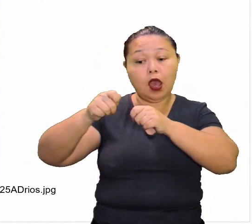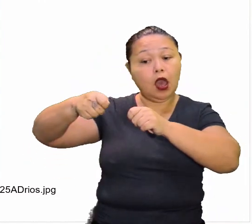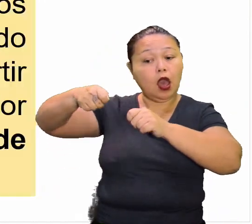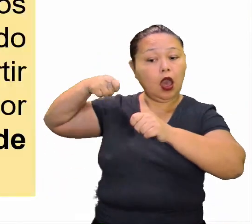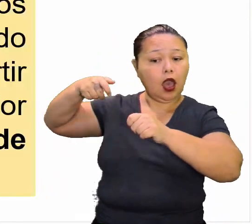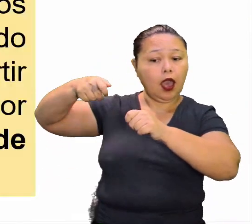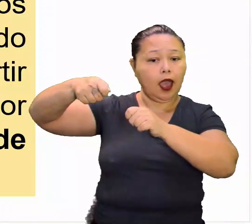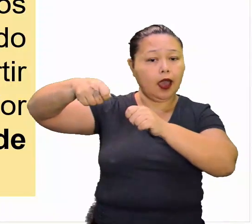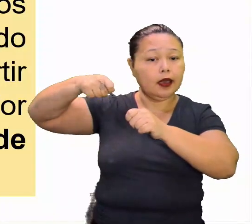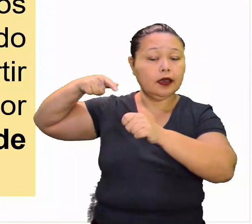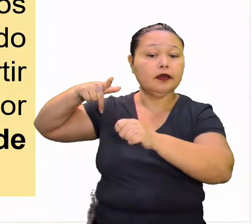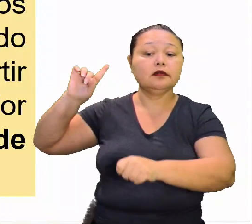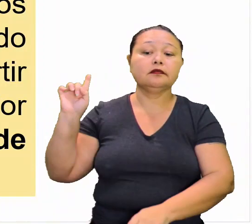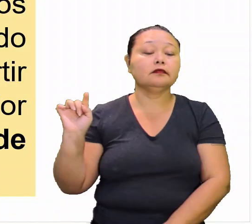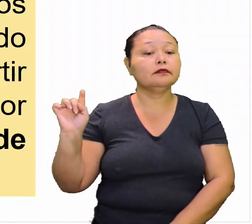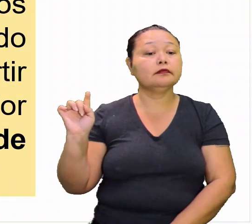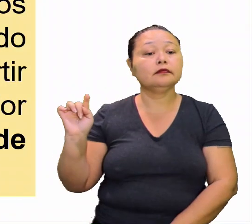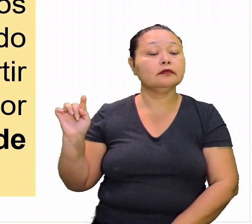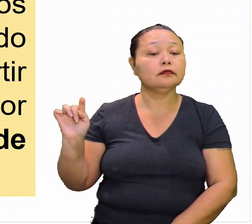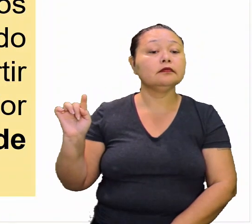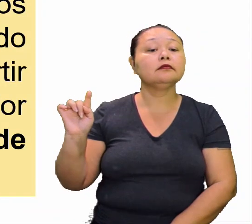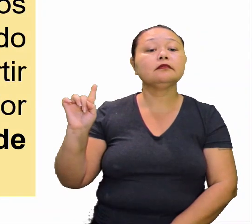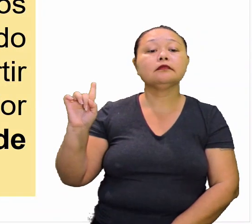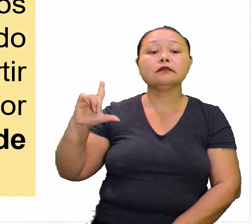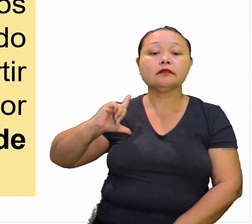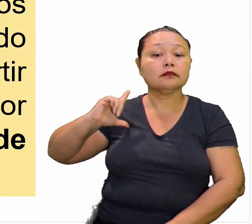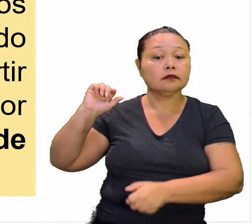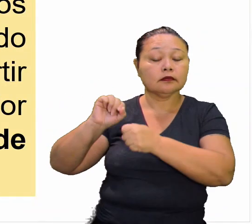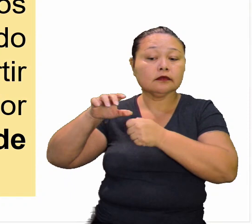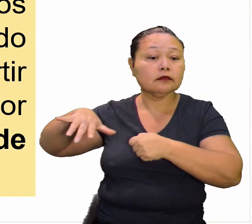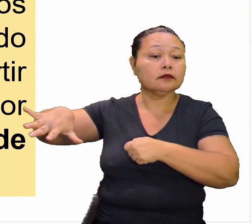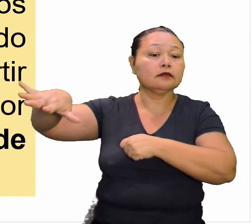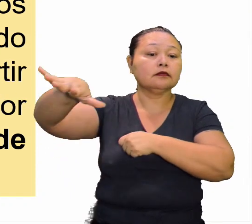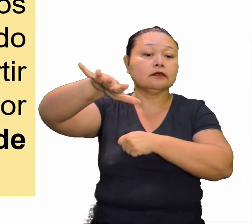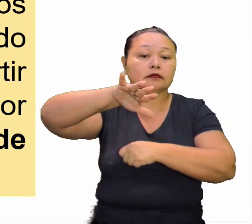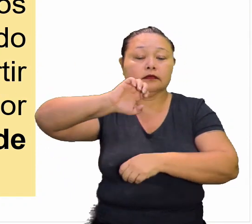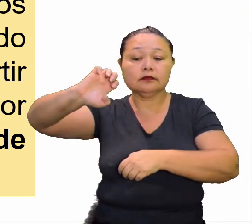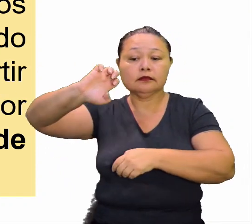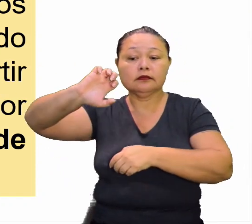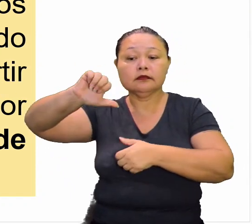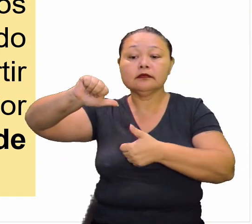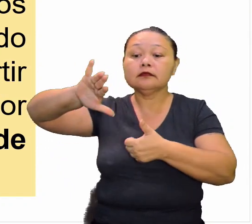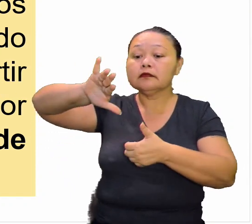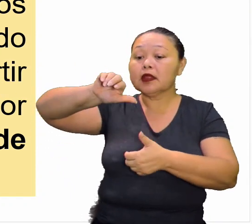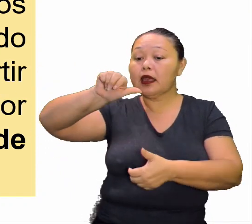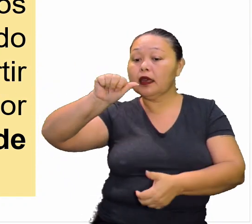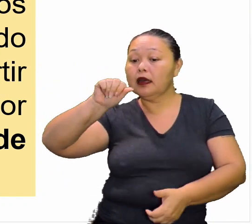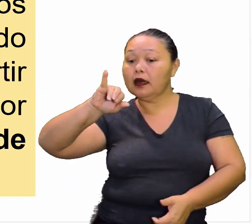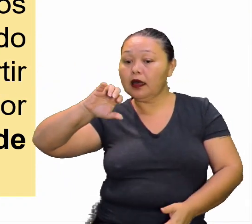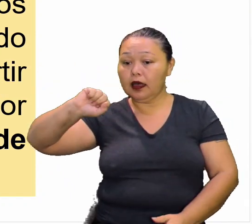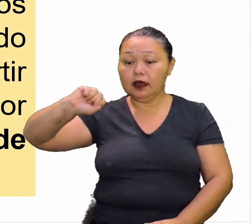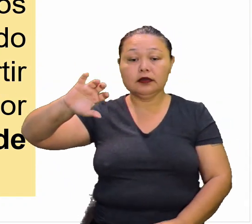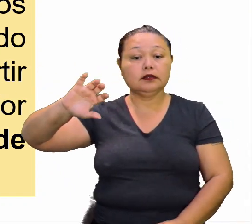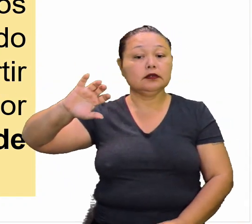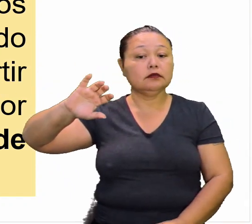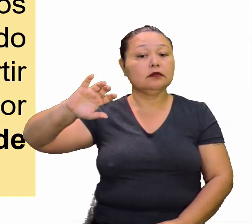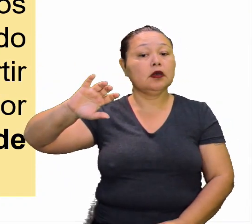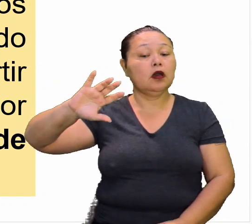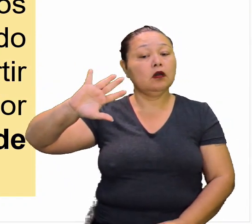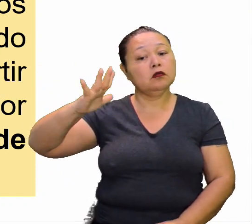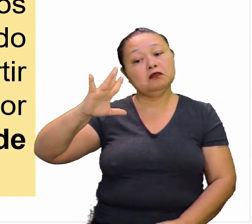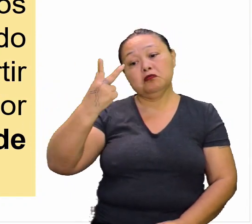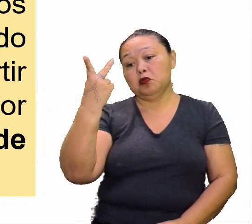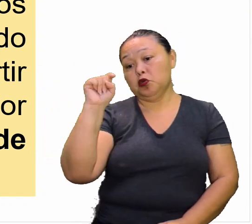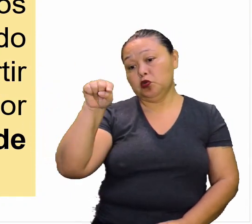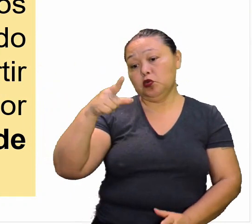Arqueiros, nossa, vejam. Vindo possivelmente da região situada entre a Europa e a Ásia, isso também